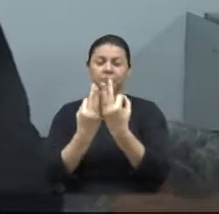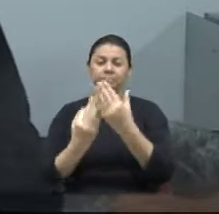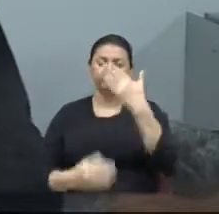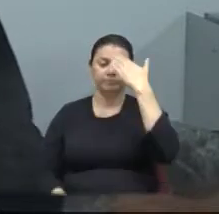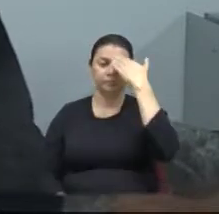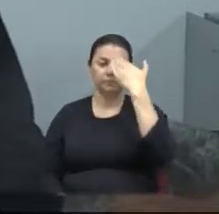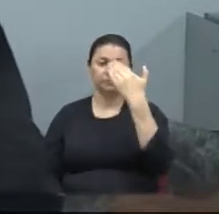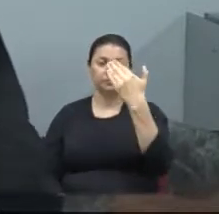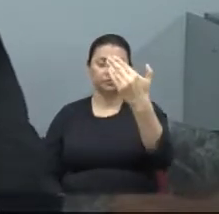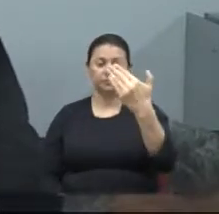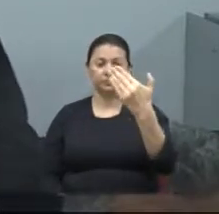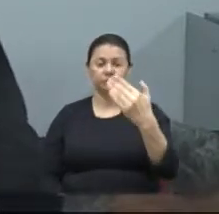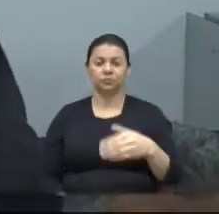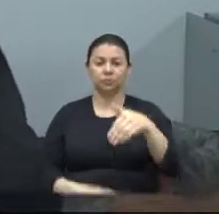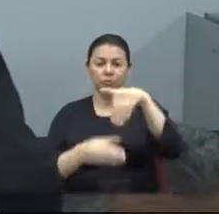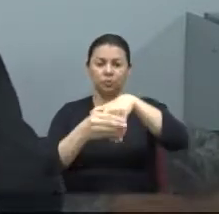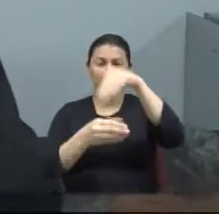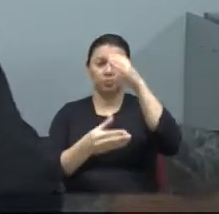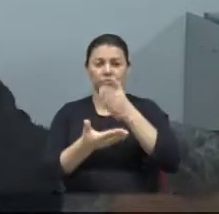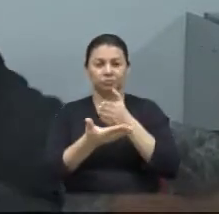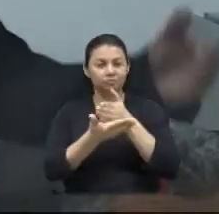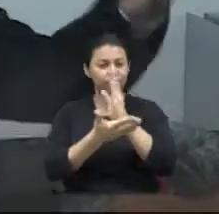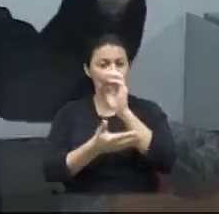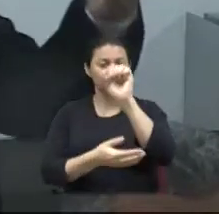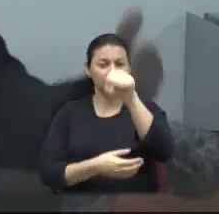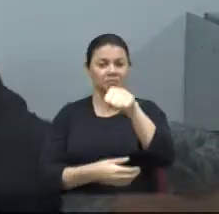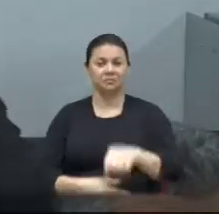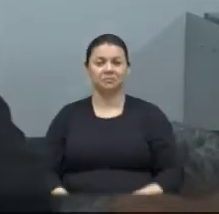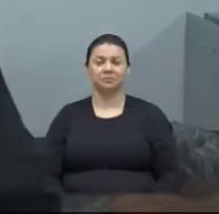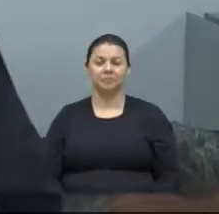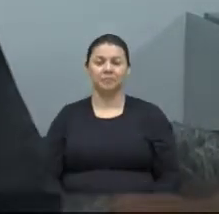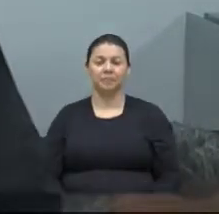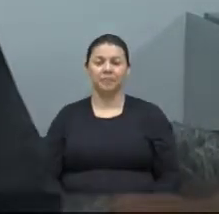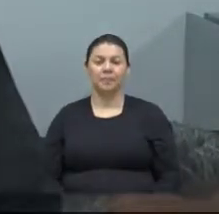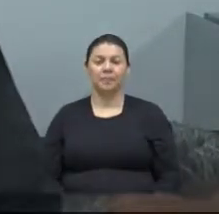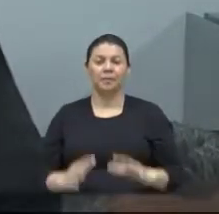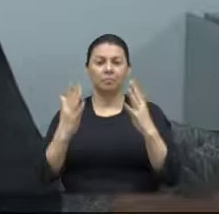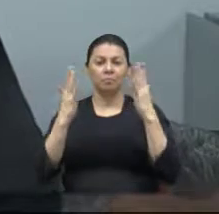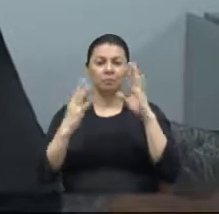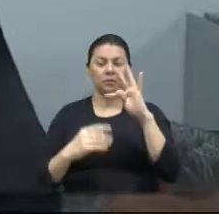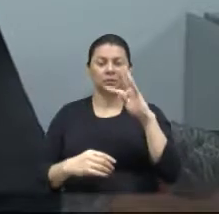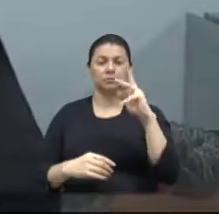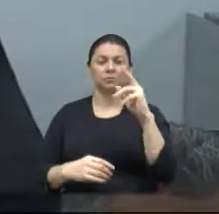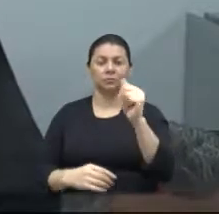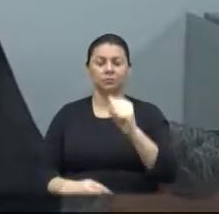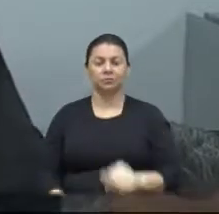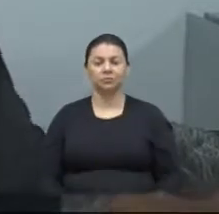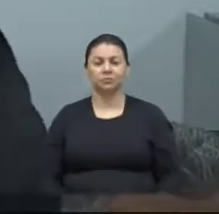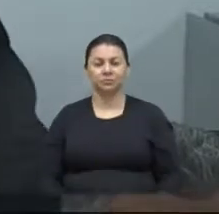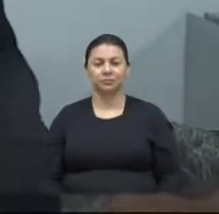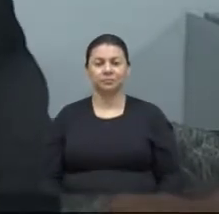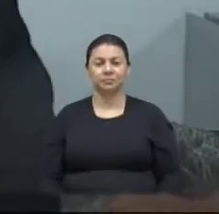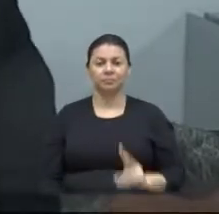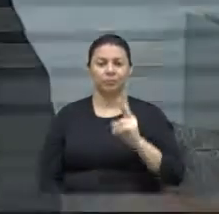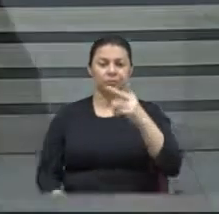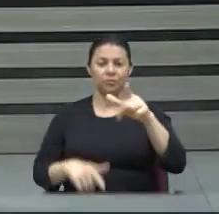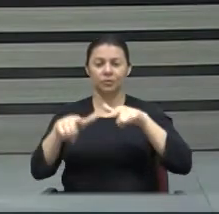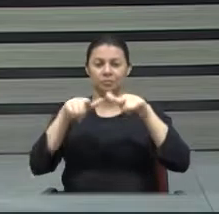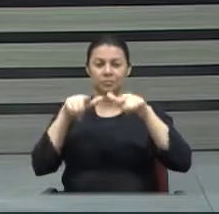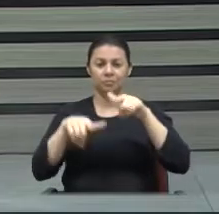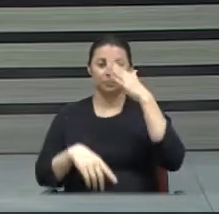votar favorável a esse projeto parabéns mas o jonas parabéns a todos os pastores presbíteros e vamos continuar com esse trabalho